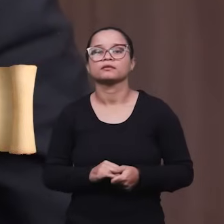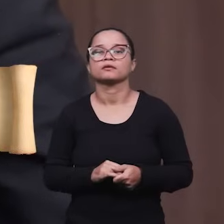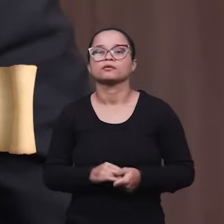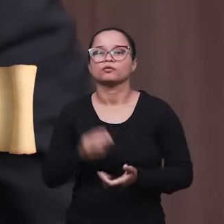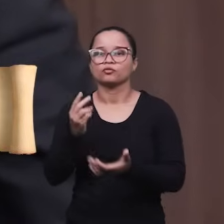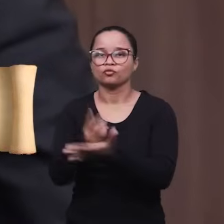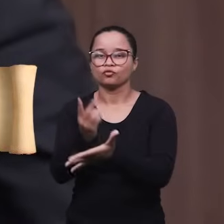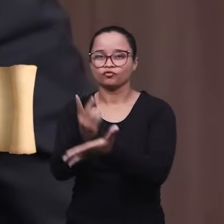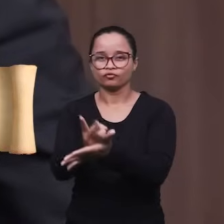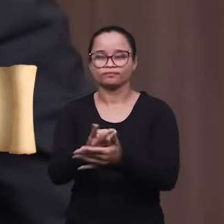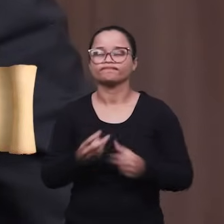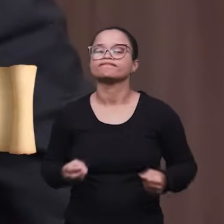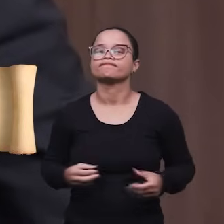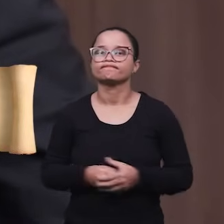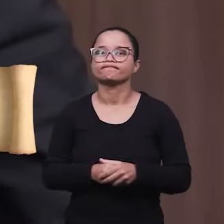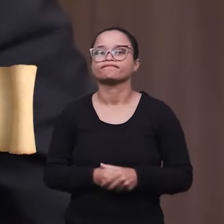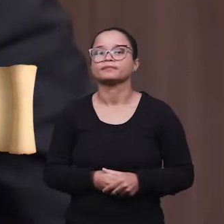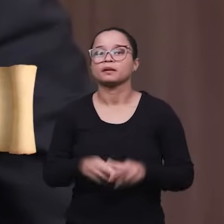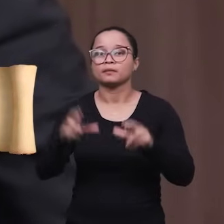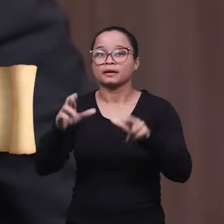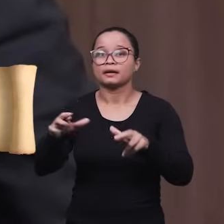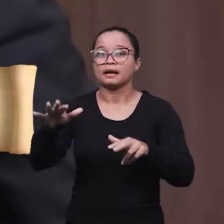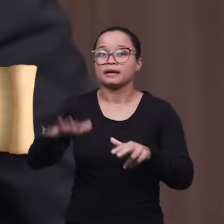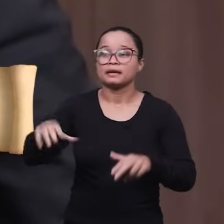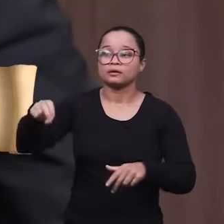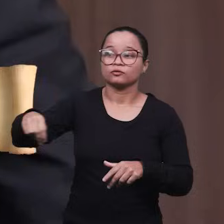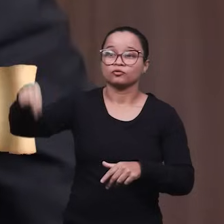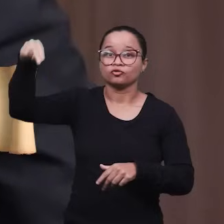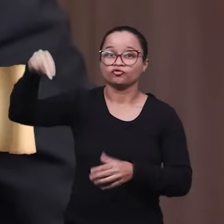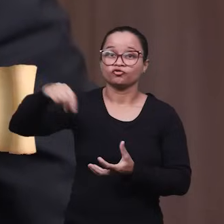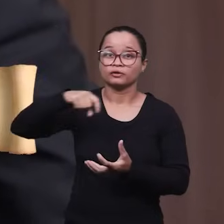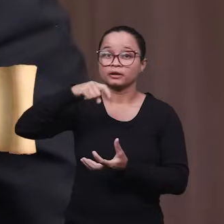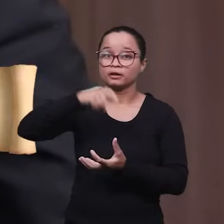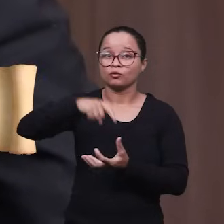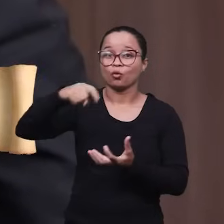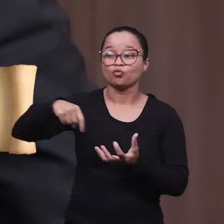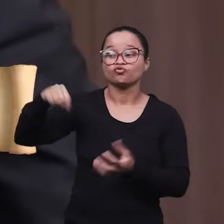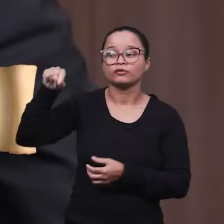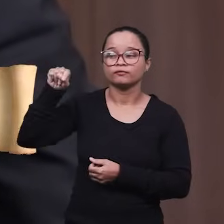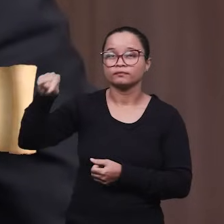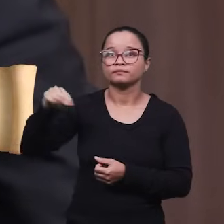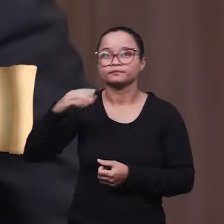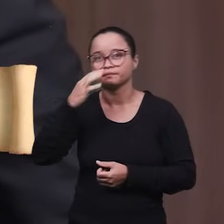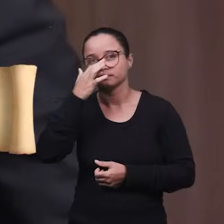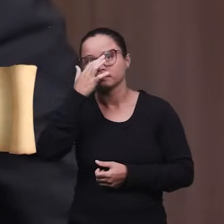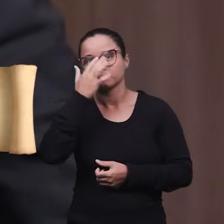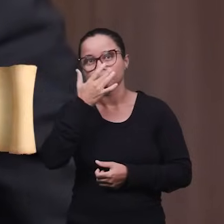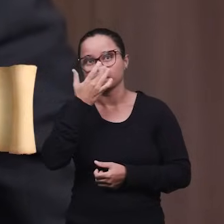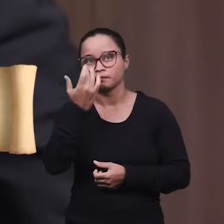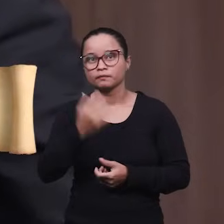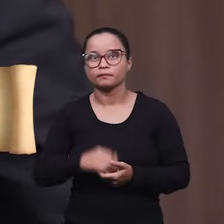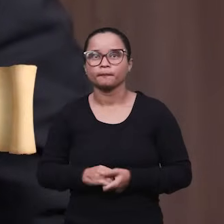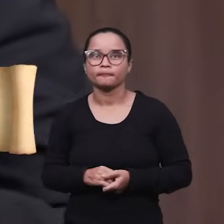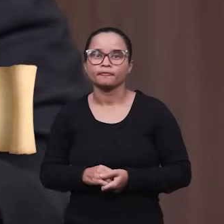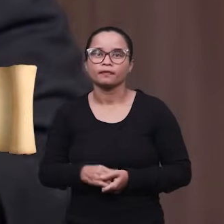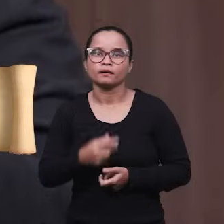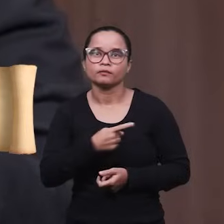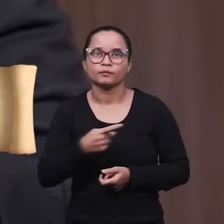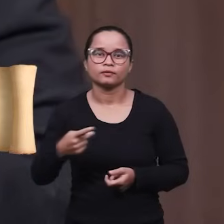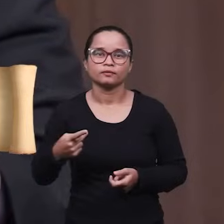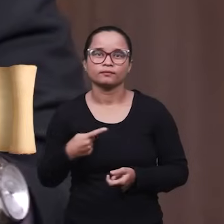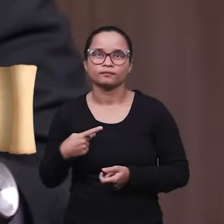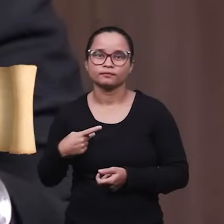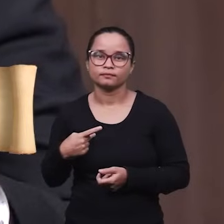seguir, então, para a região norte daquele continente. E, na verdade, os pastores vão mencionar que houve até